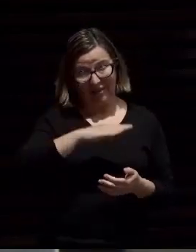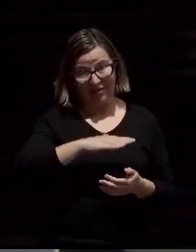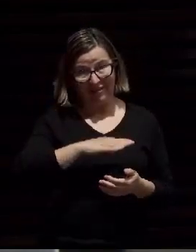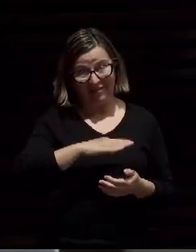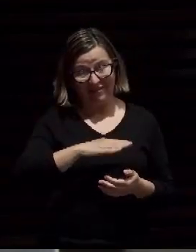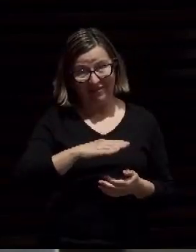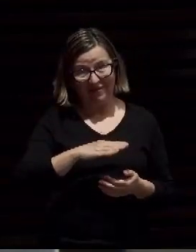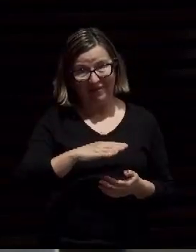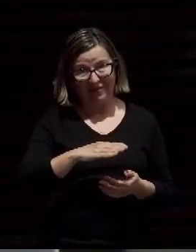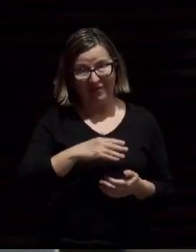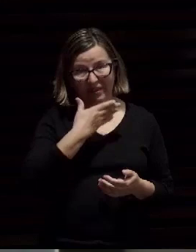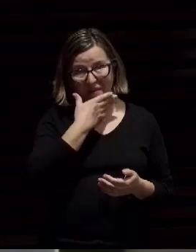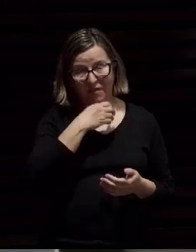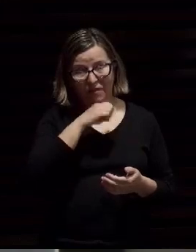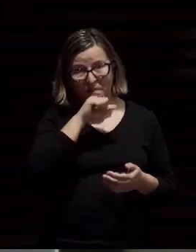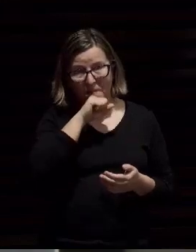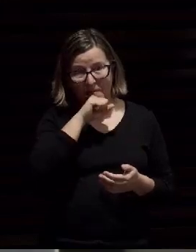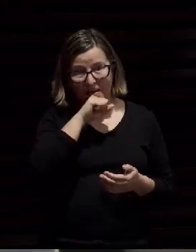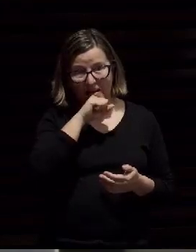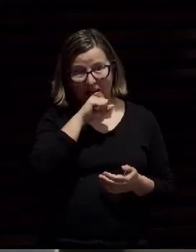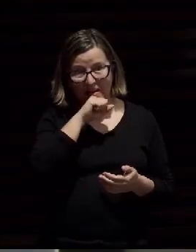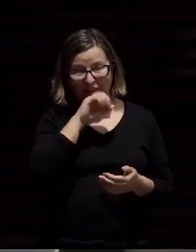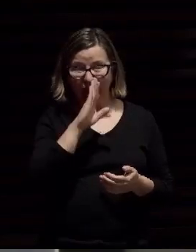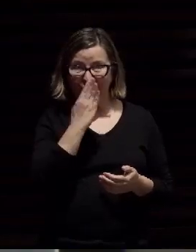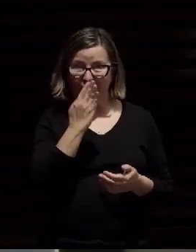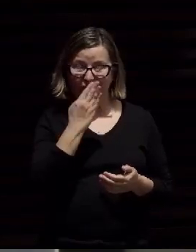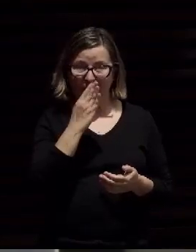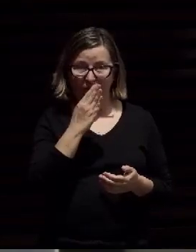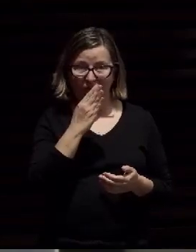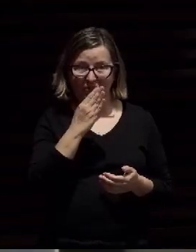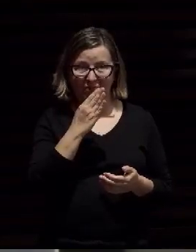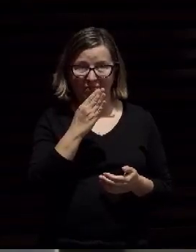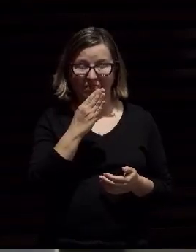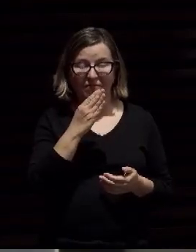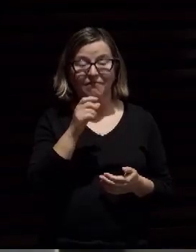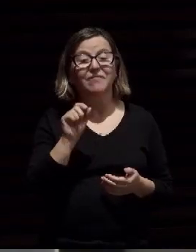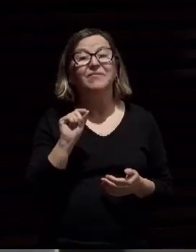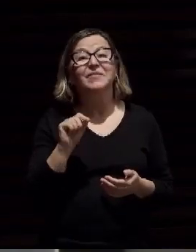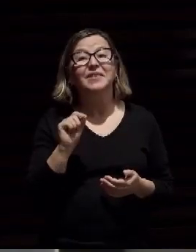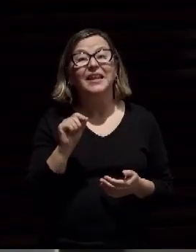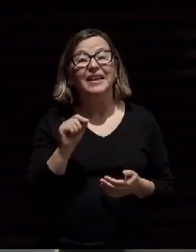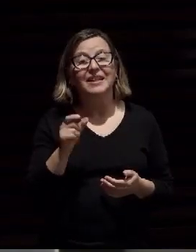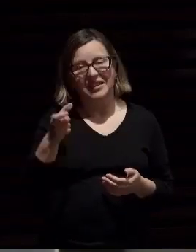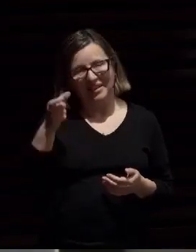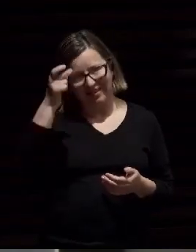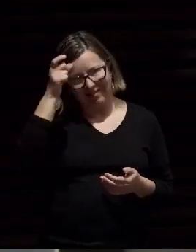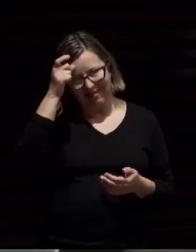o pai do fake é o maligno.